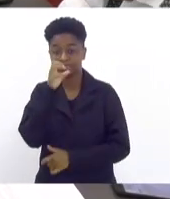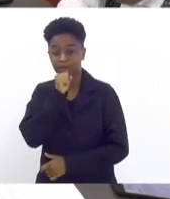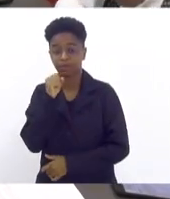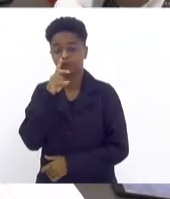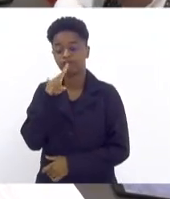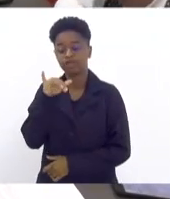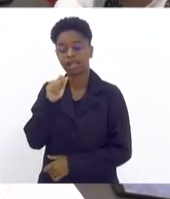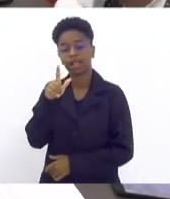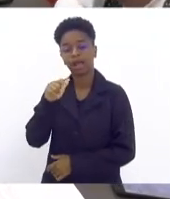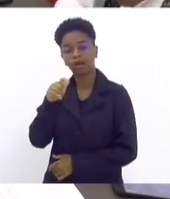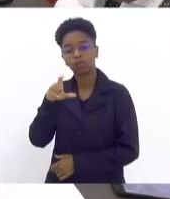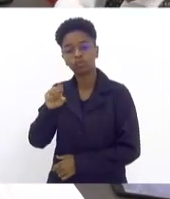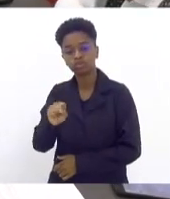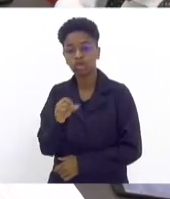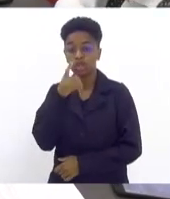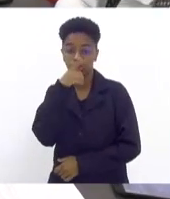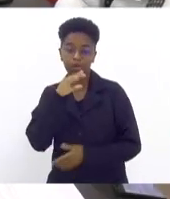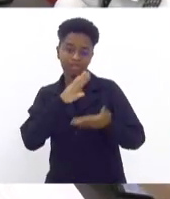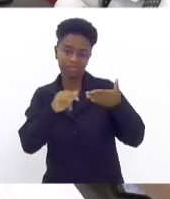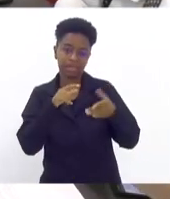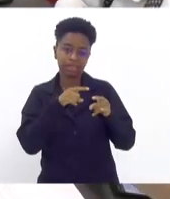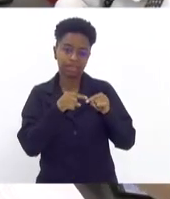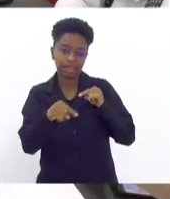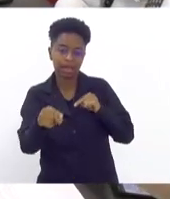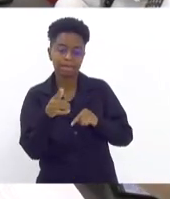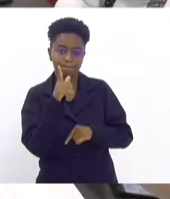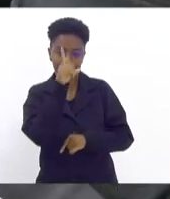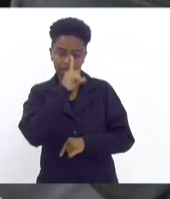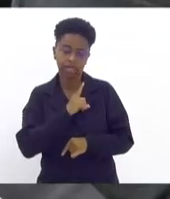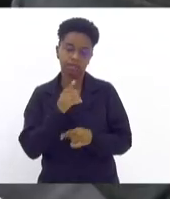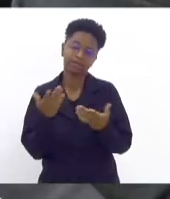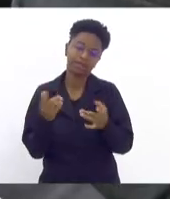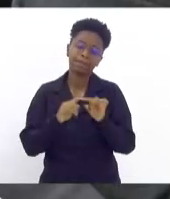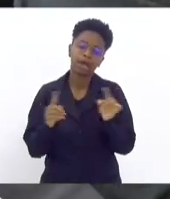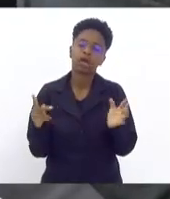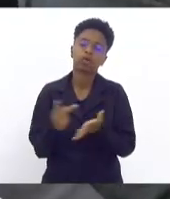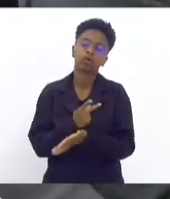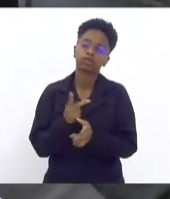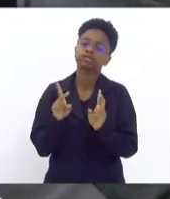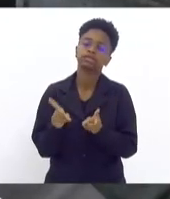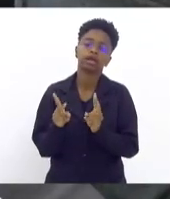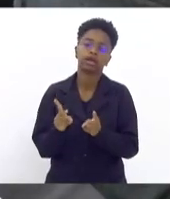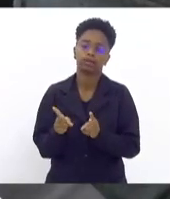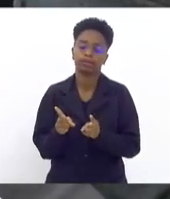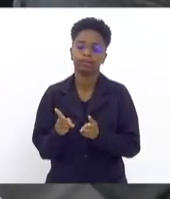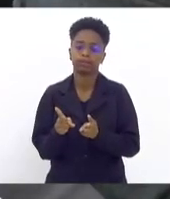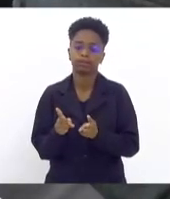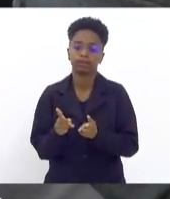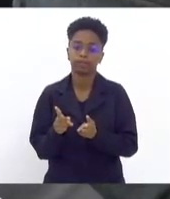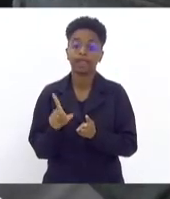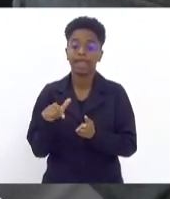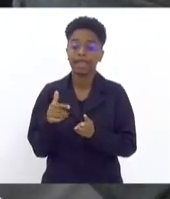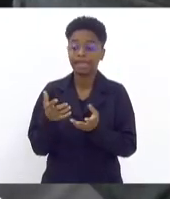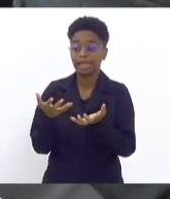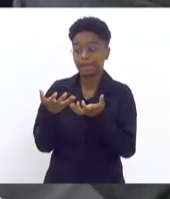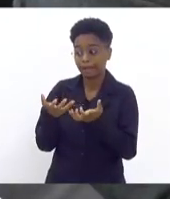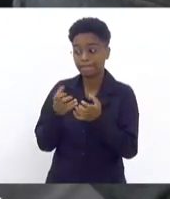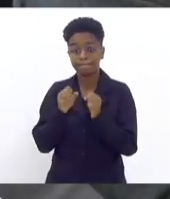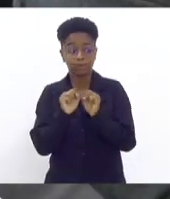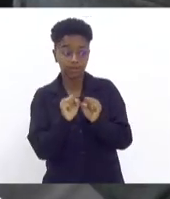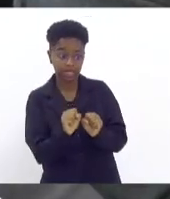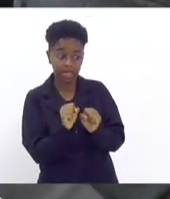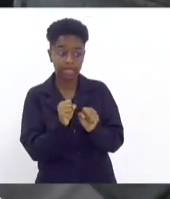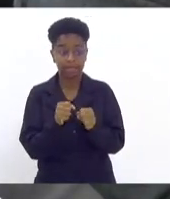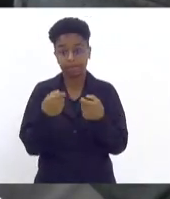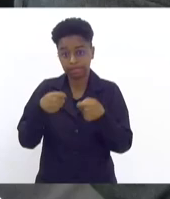linha amarela. Mas ainda em votação. Esse é o caso clássico. Esse é o caso clássico do querer, poder e dever, né, deputado Mink?